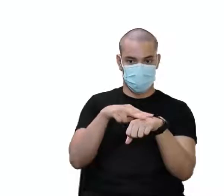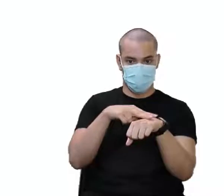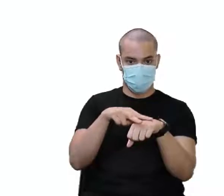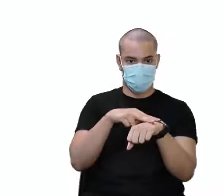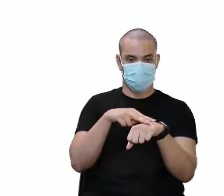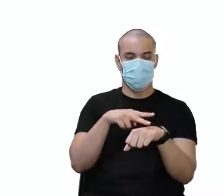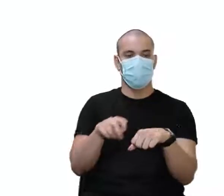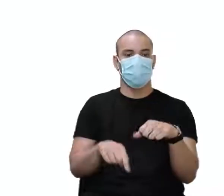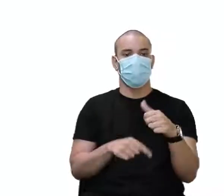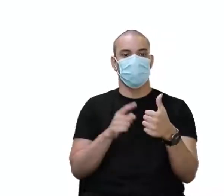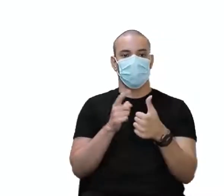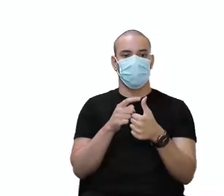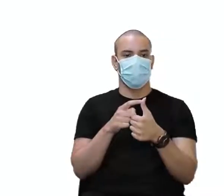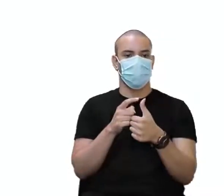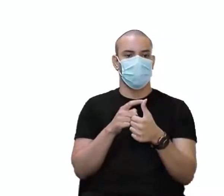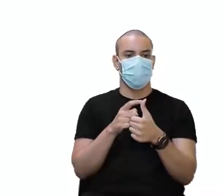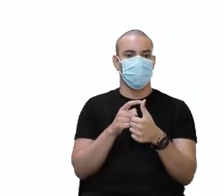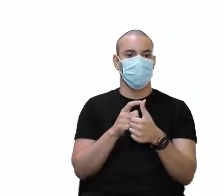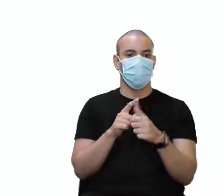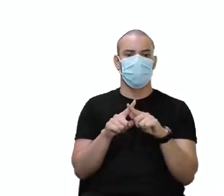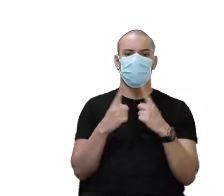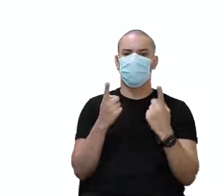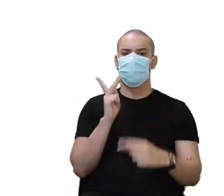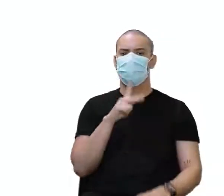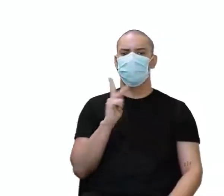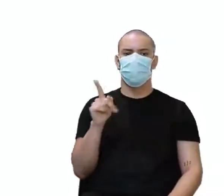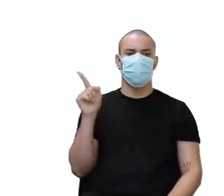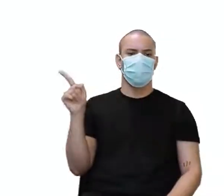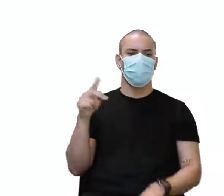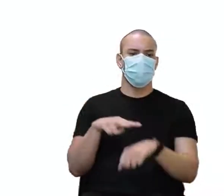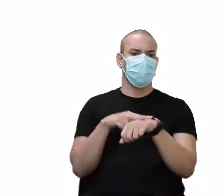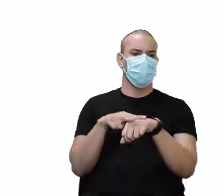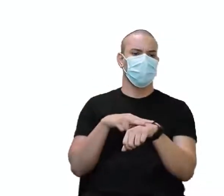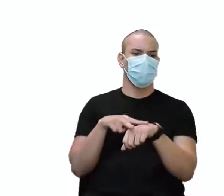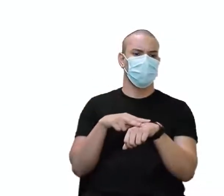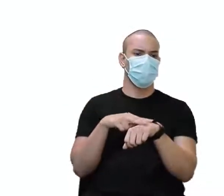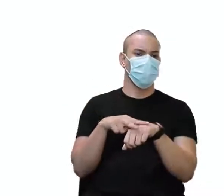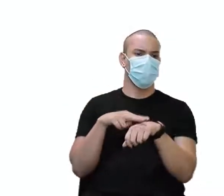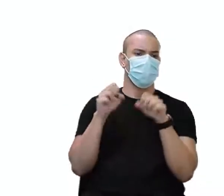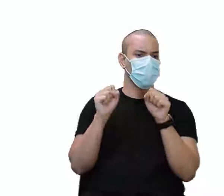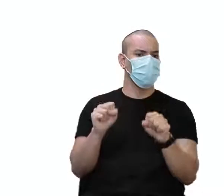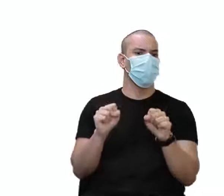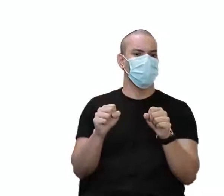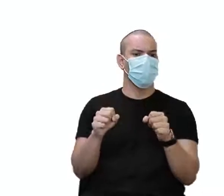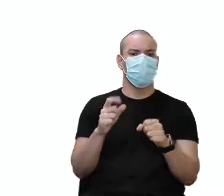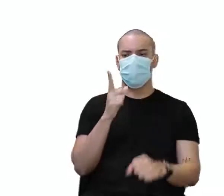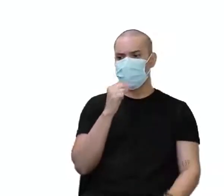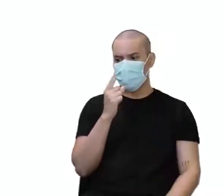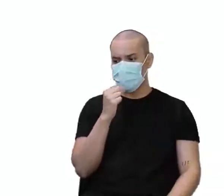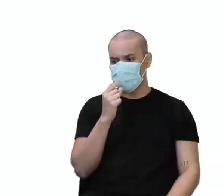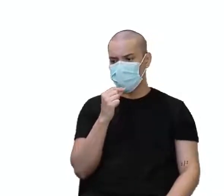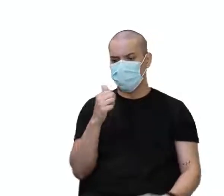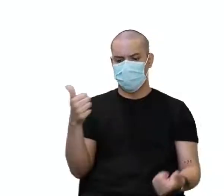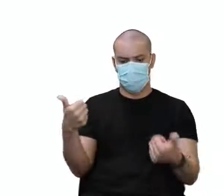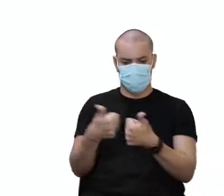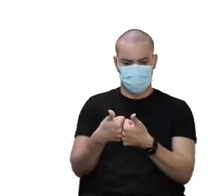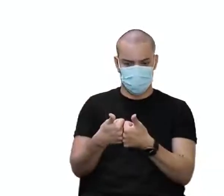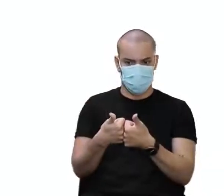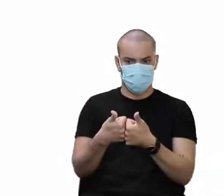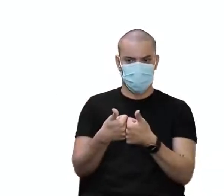vegetal. Professora, esse vegetal pode estar em um ambiente, por exemplo, próximo